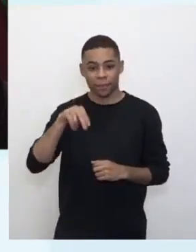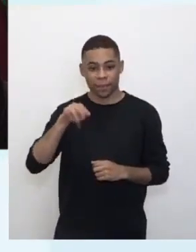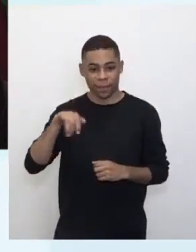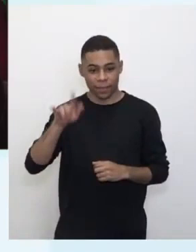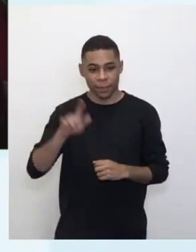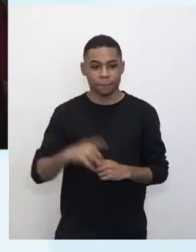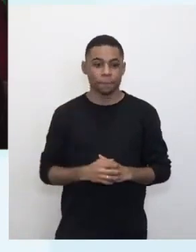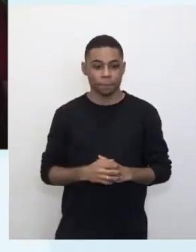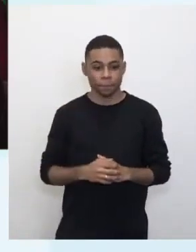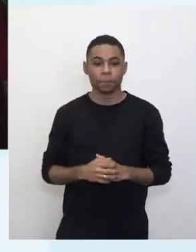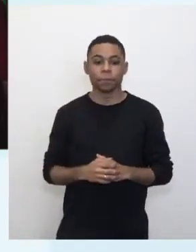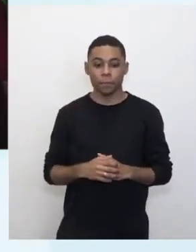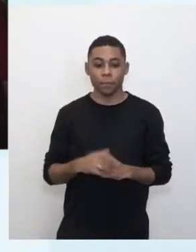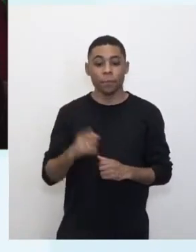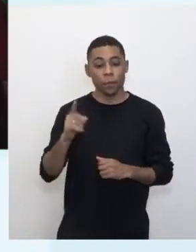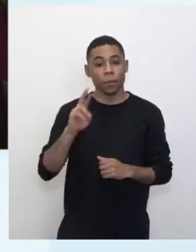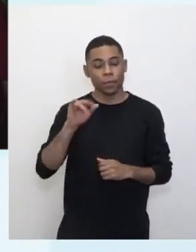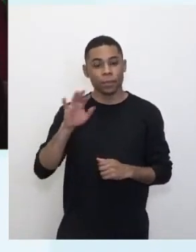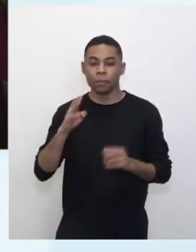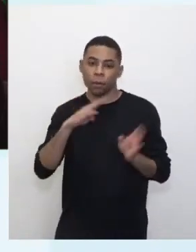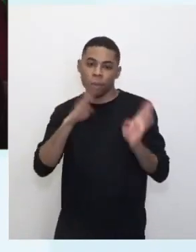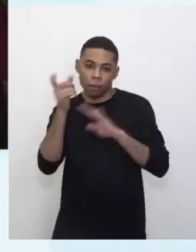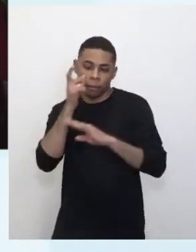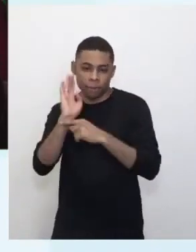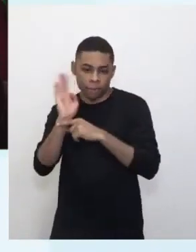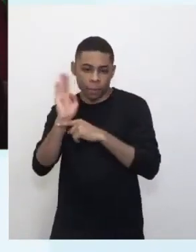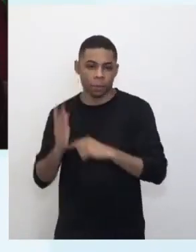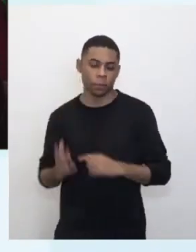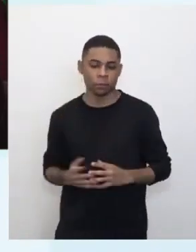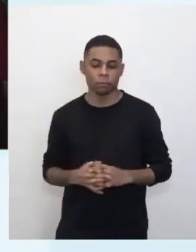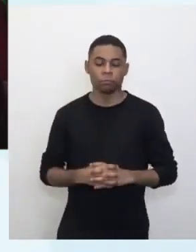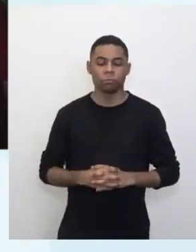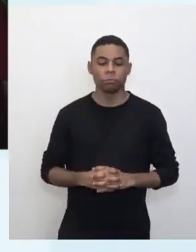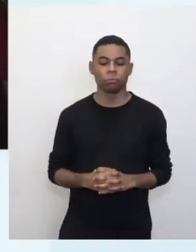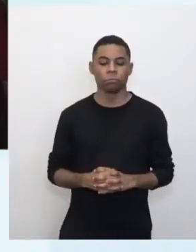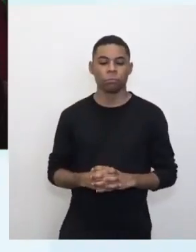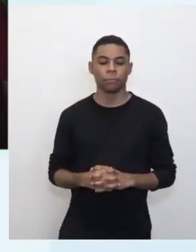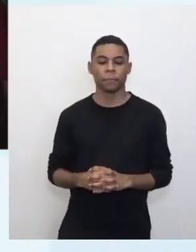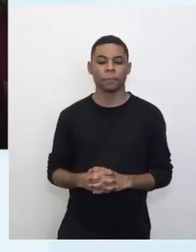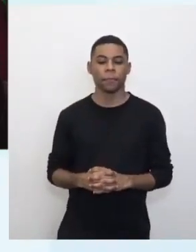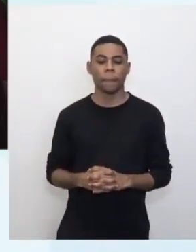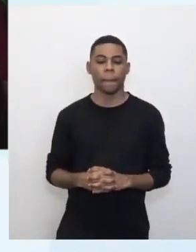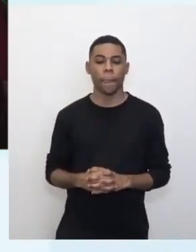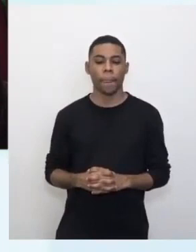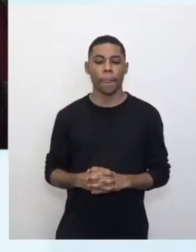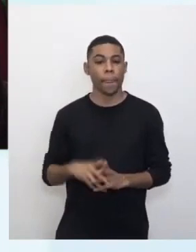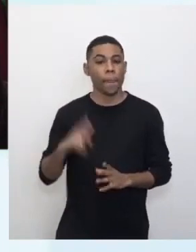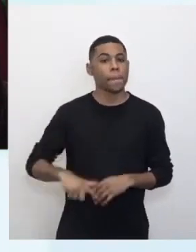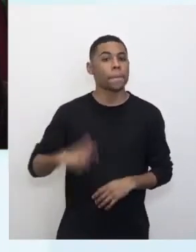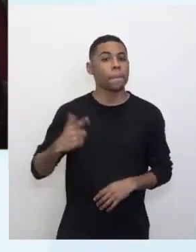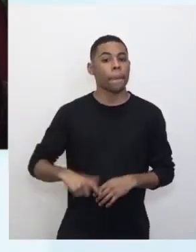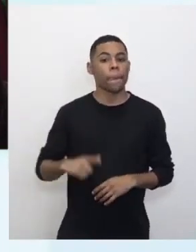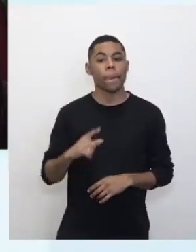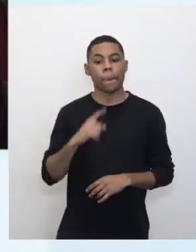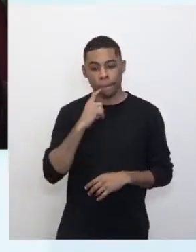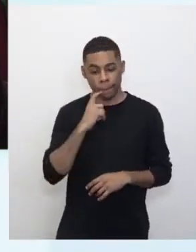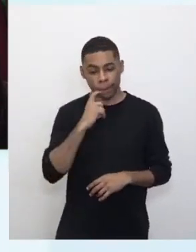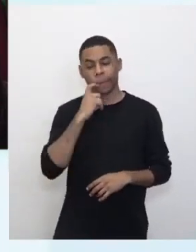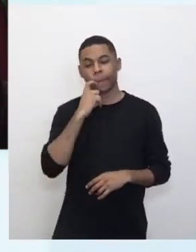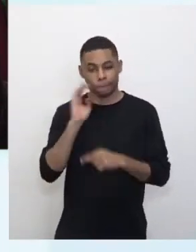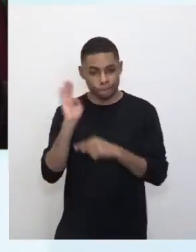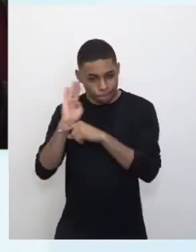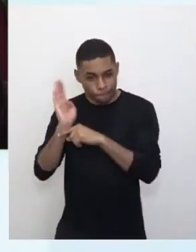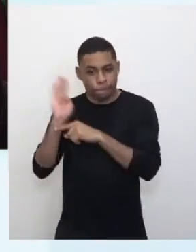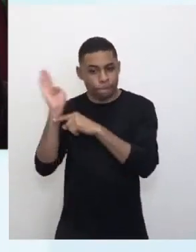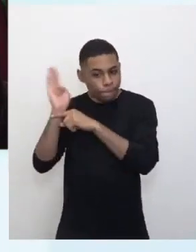movie. Roseli, movie. Ok, então, movie, a primeira escolha que surgiu aqui pra gente. E tá aparecendo mais, né? Movie. Sérgio, movie também. Movie.